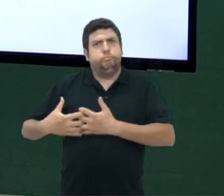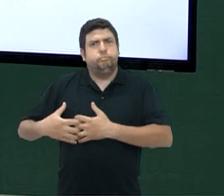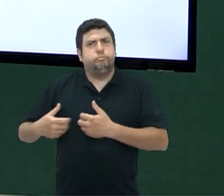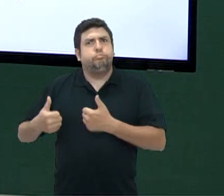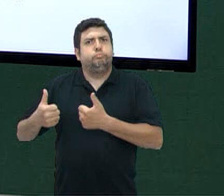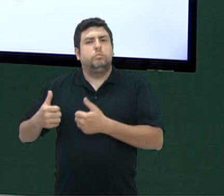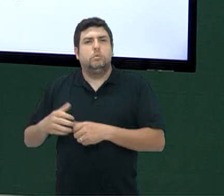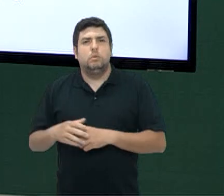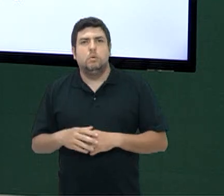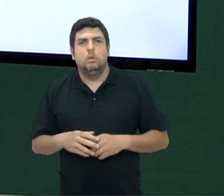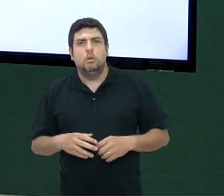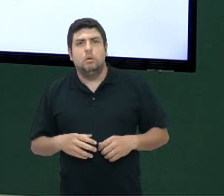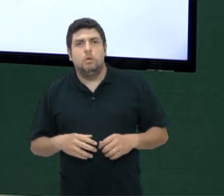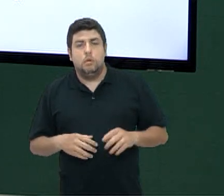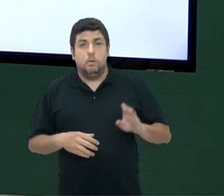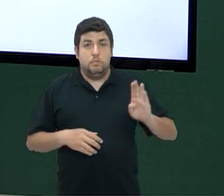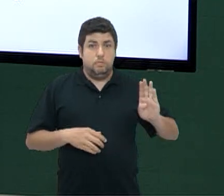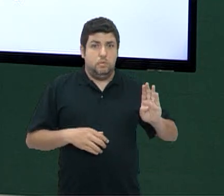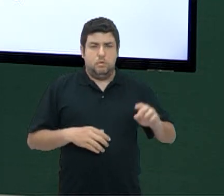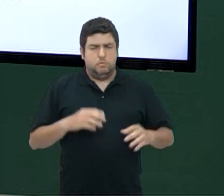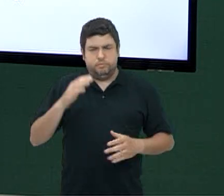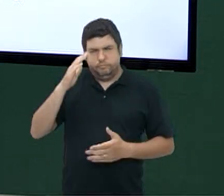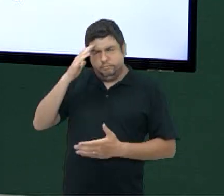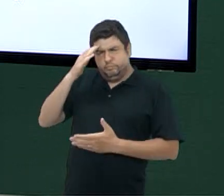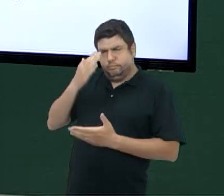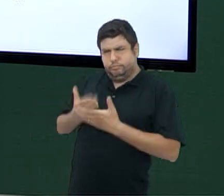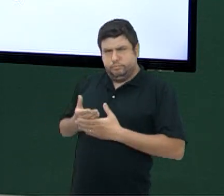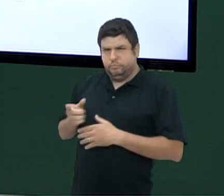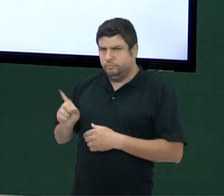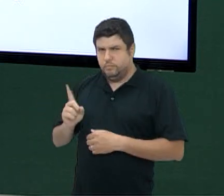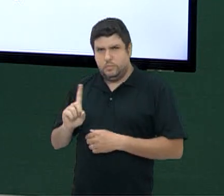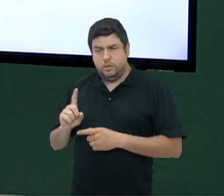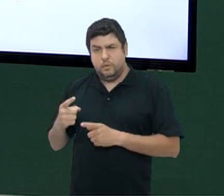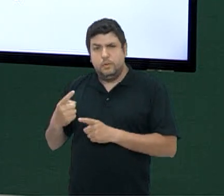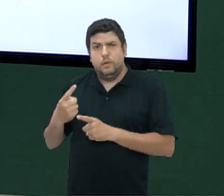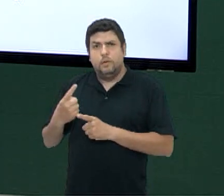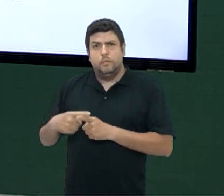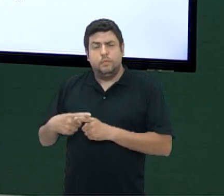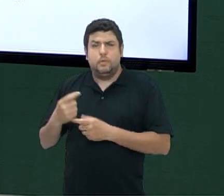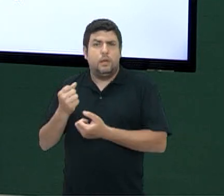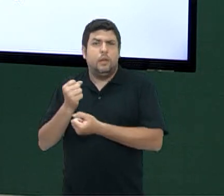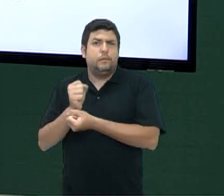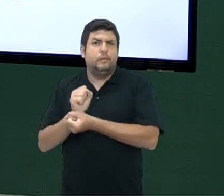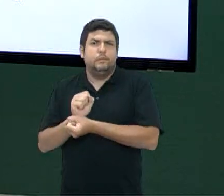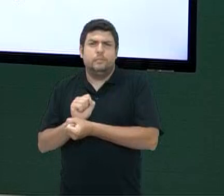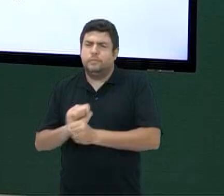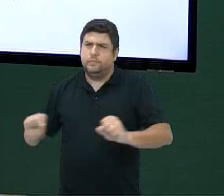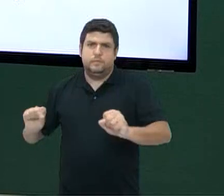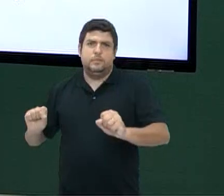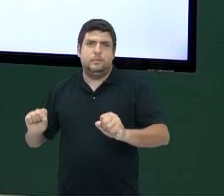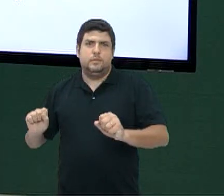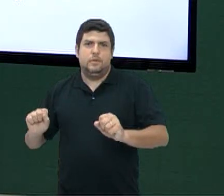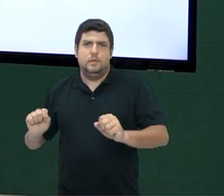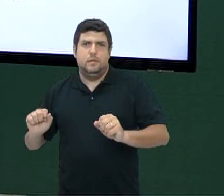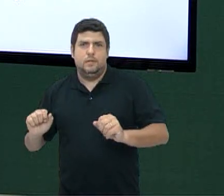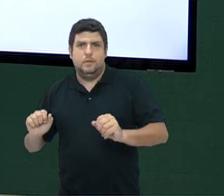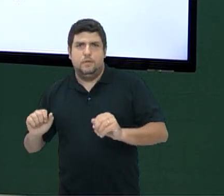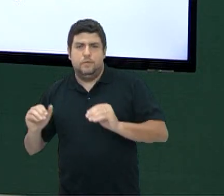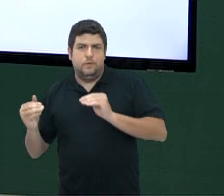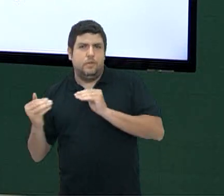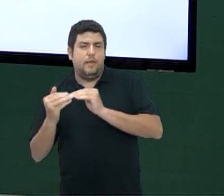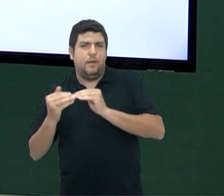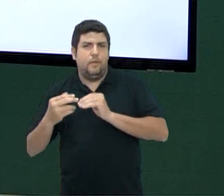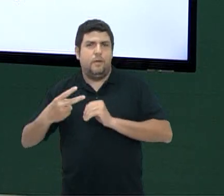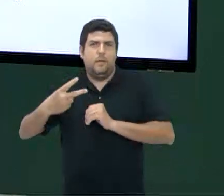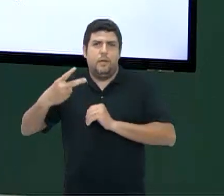E na letra B, não acredita na invenção, pois tal situação é impossível de acordo com a segunda lei